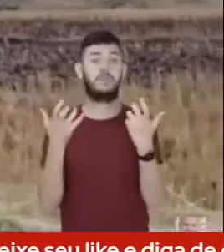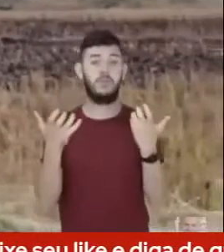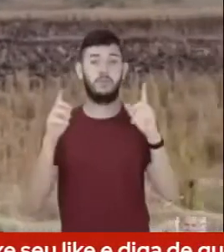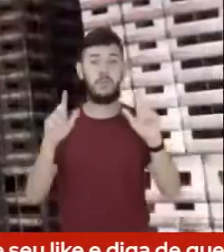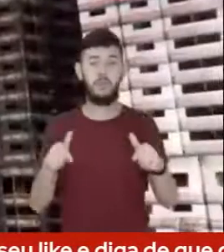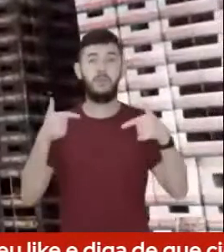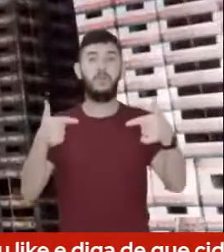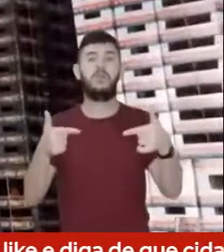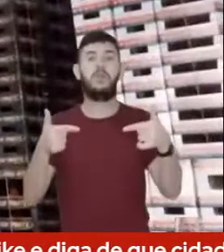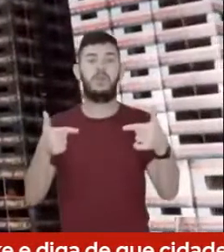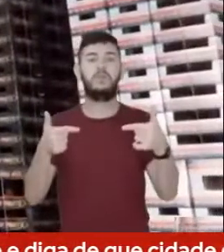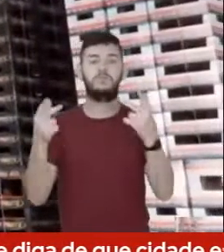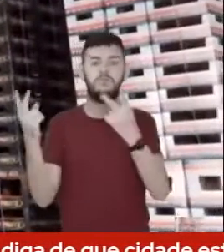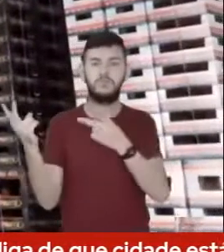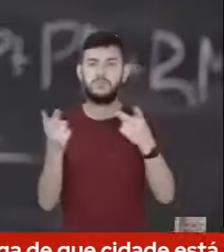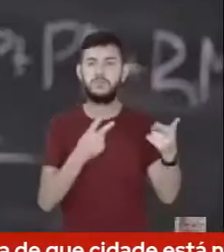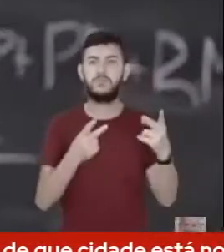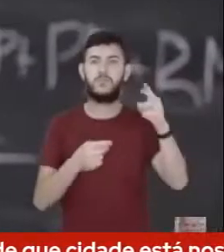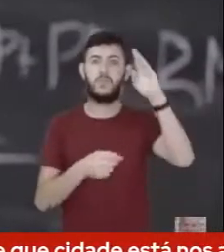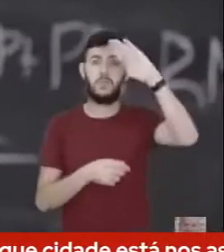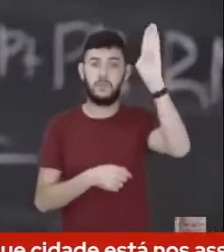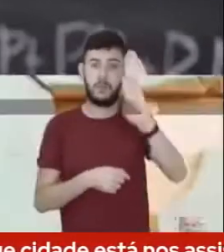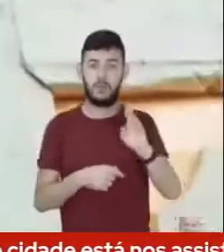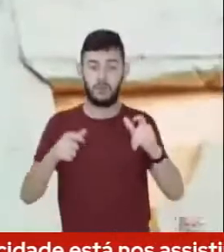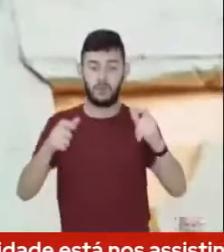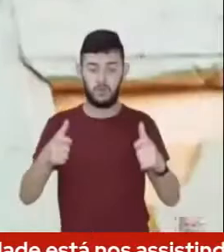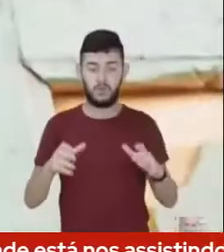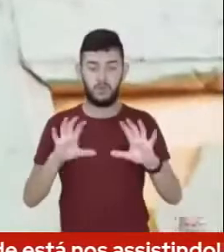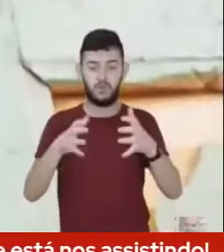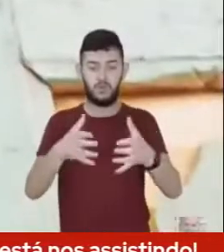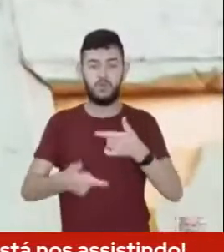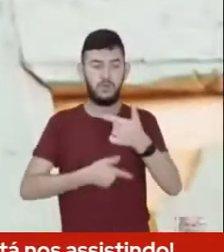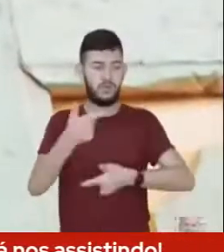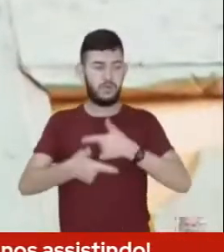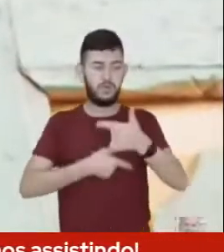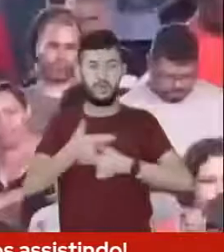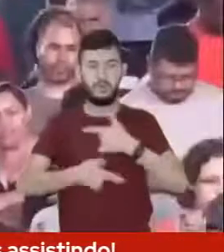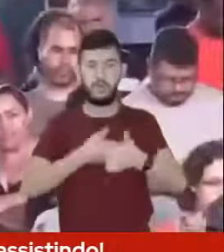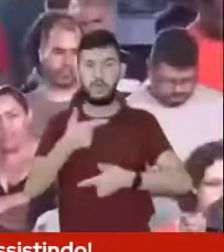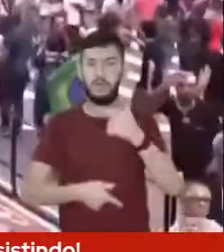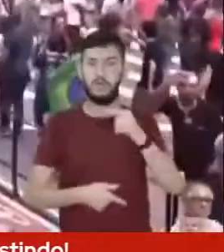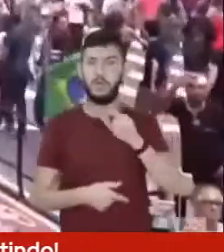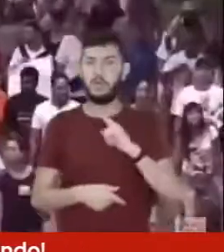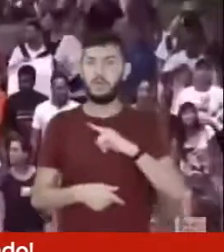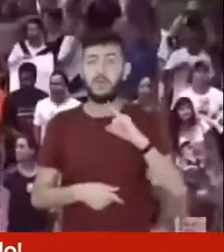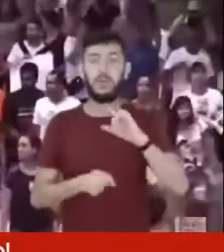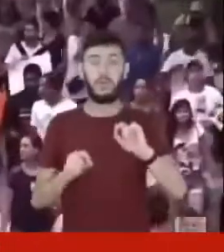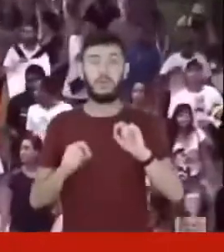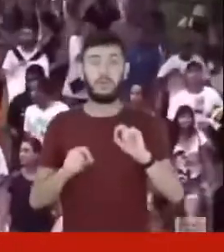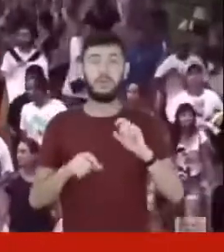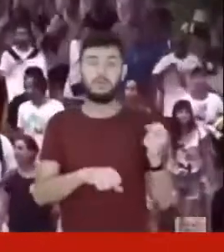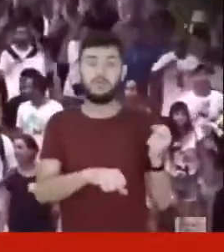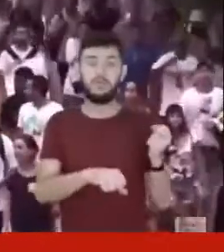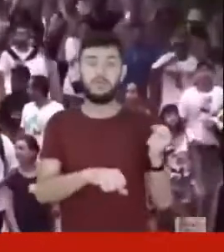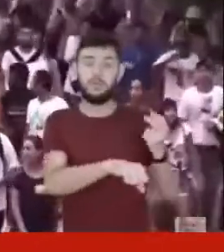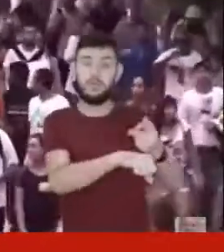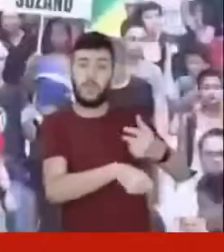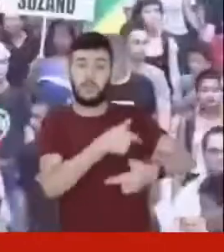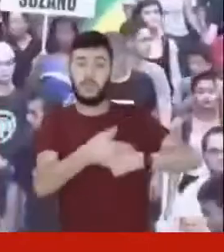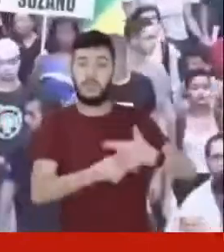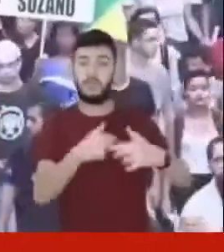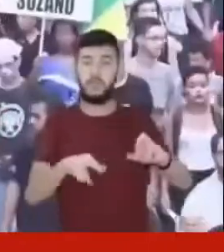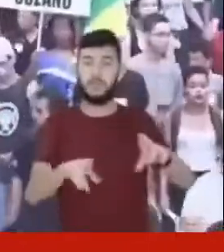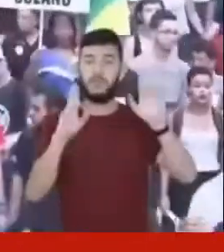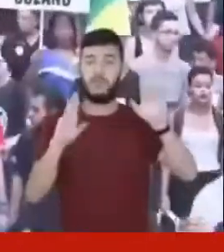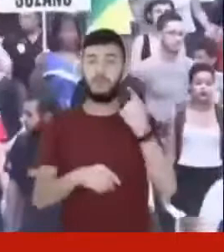classe trabalhadora volte a ter emprego, direitos, esperança. É por isso que estamos aqui hoje e estaremos na luta